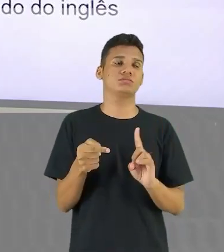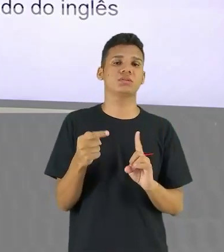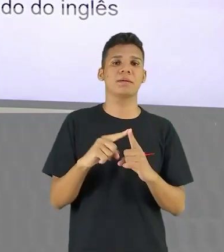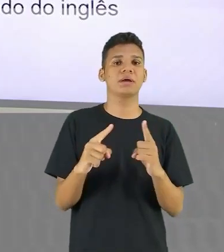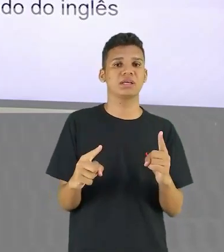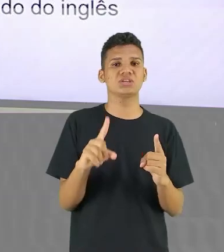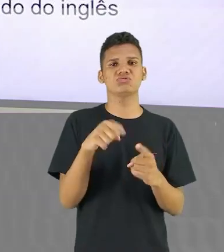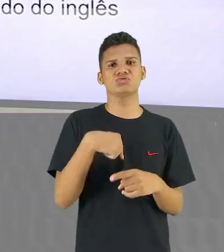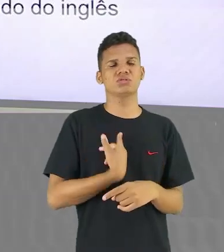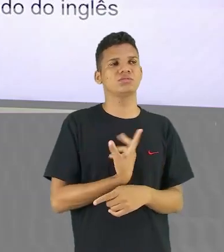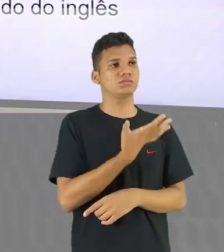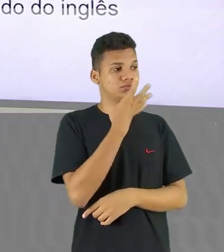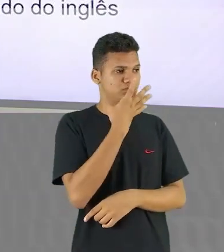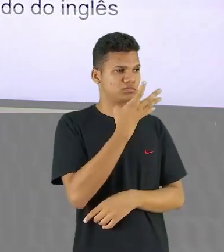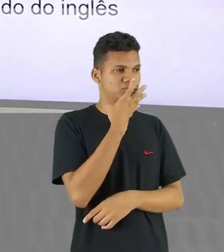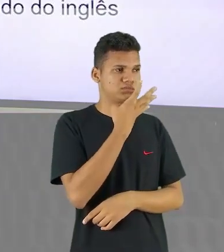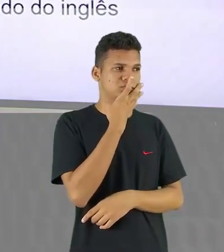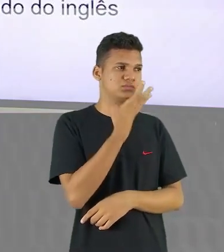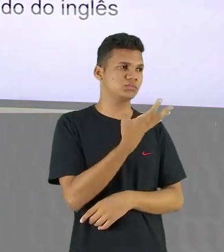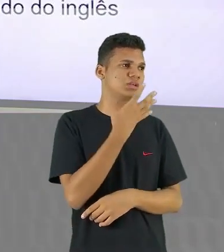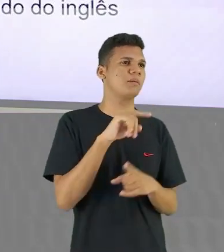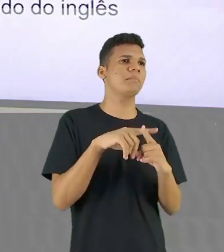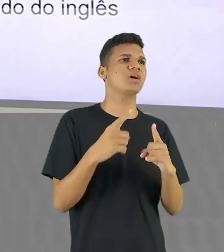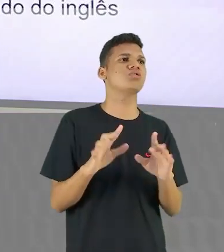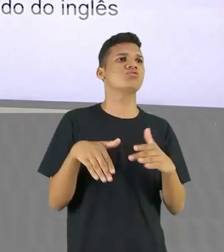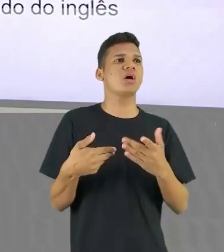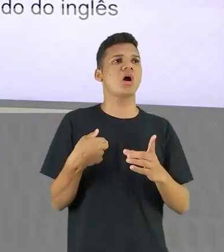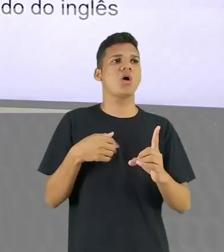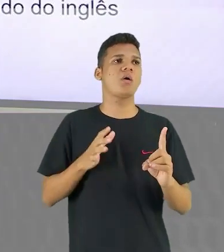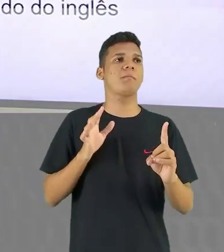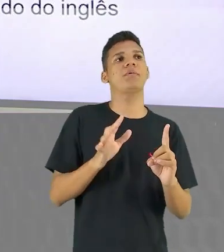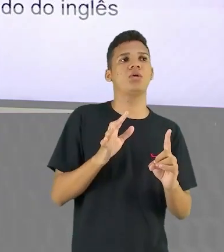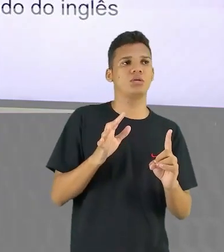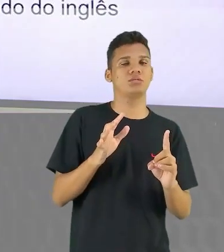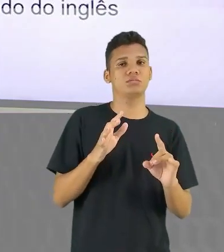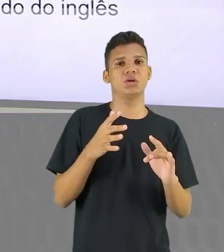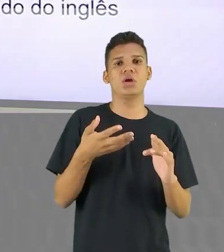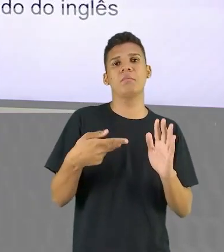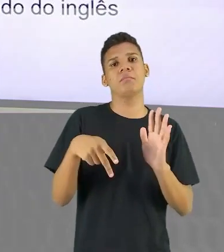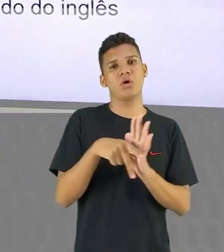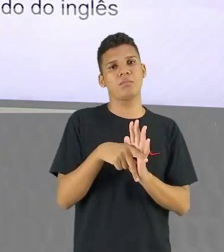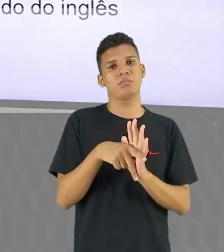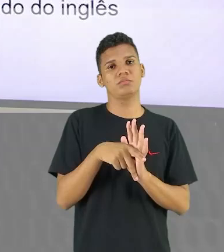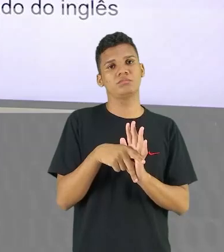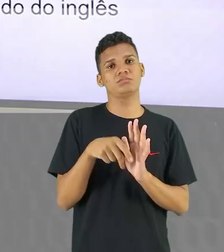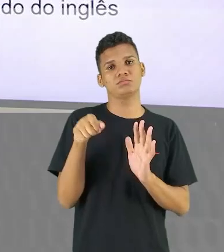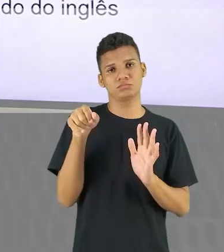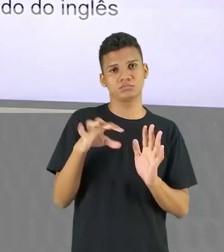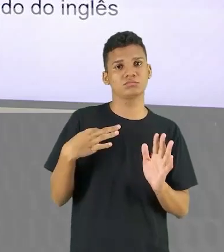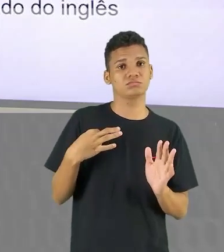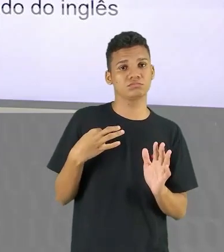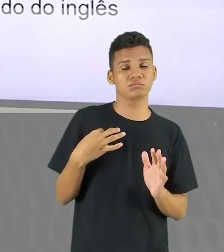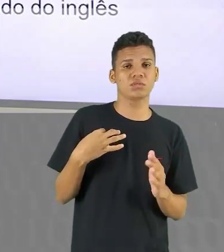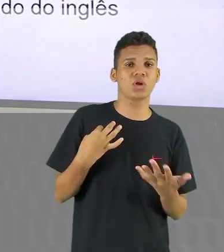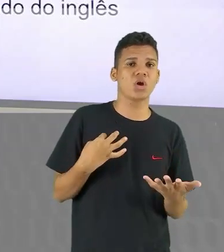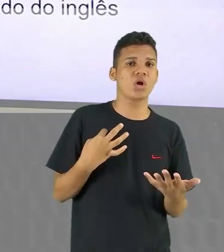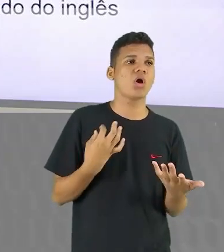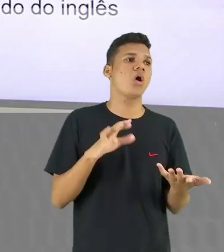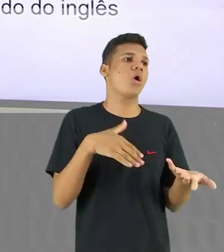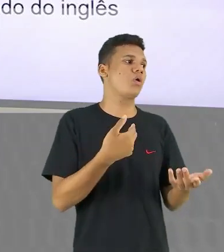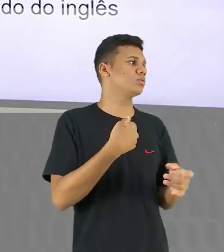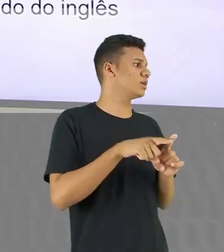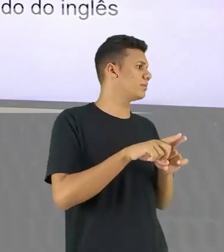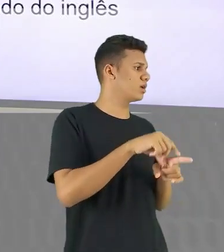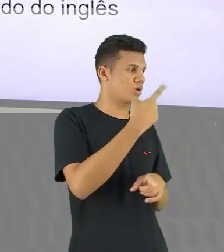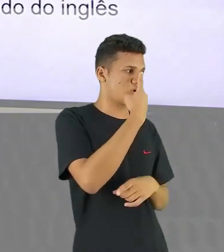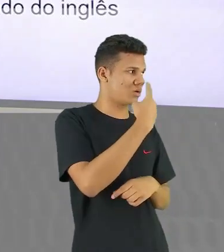aí a gente viu que era sobre a questão do impacto da moda no meio ambiente, ou na questão da poluição.